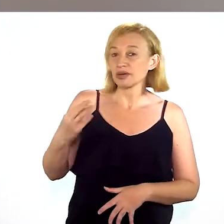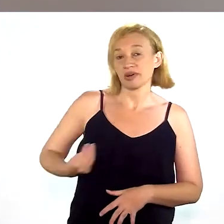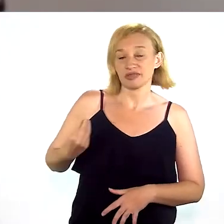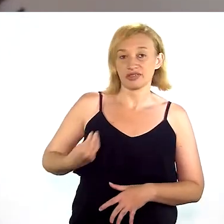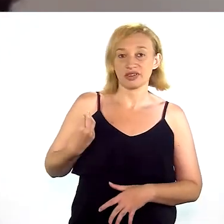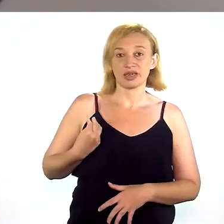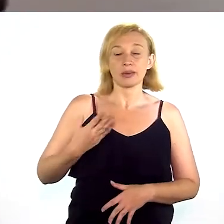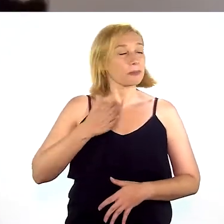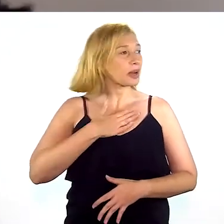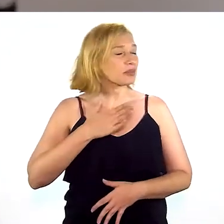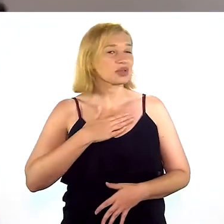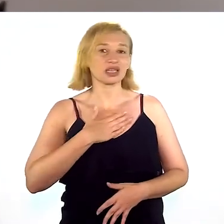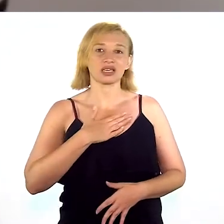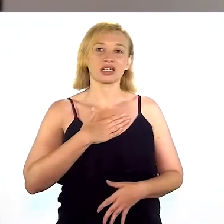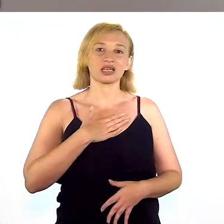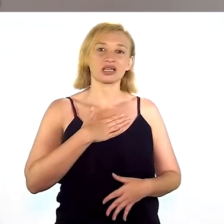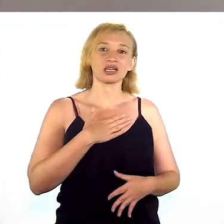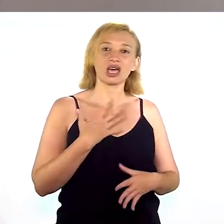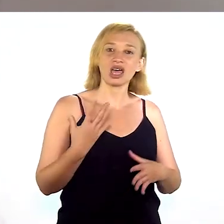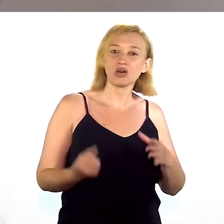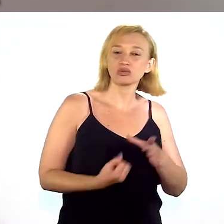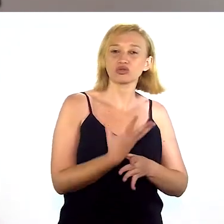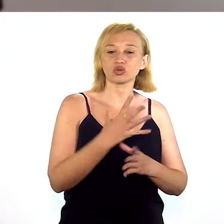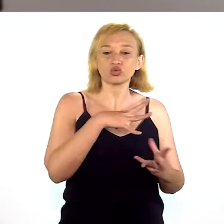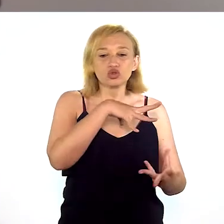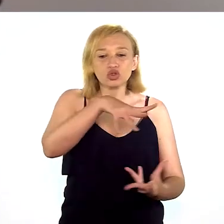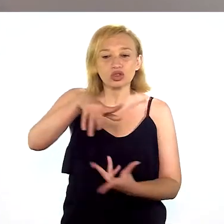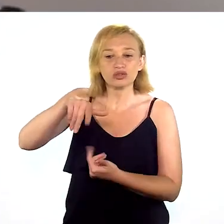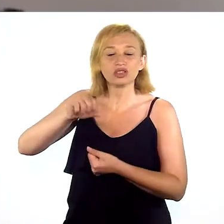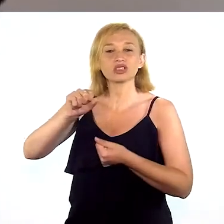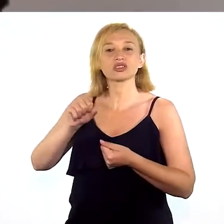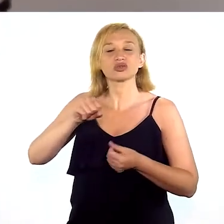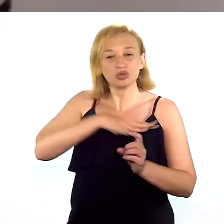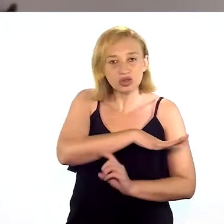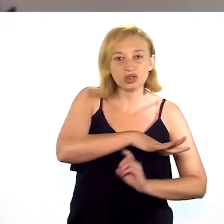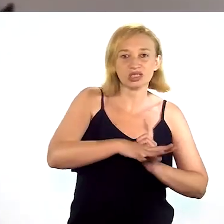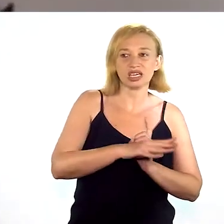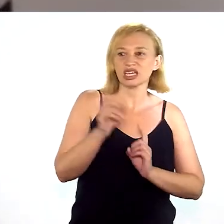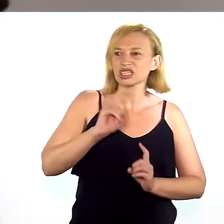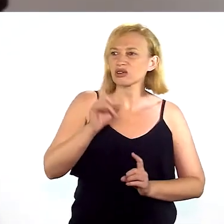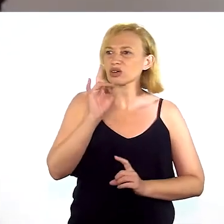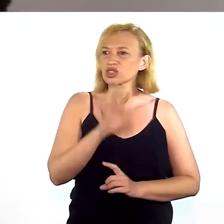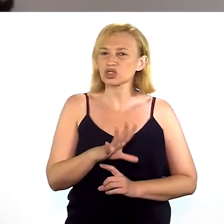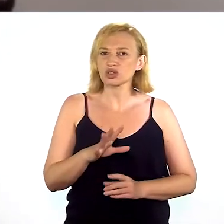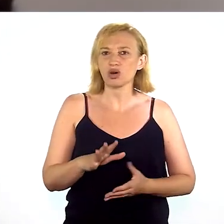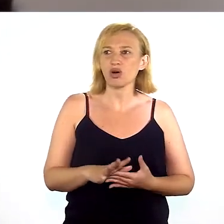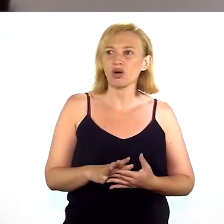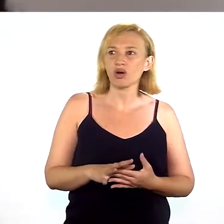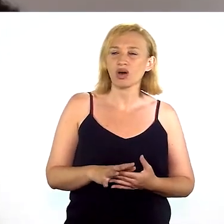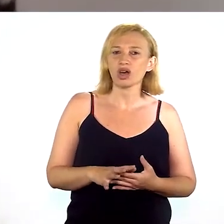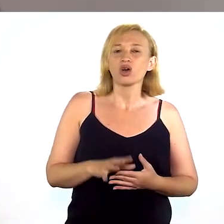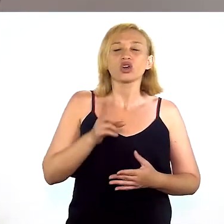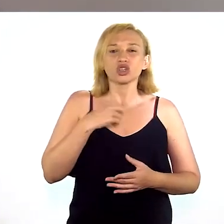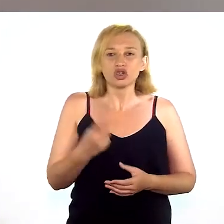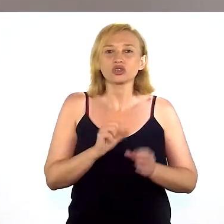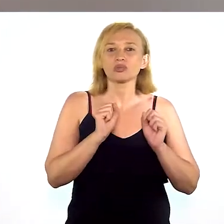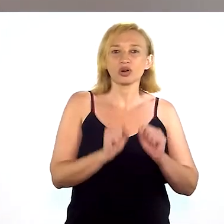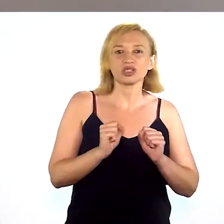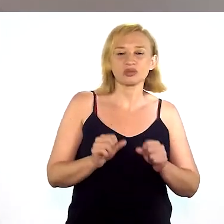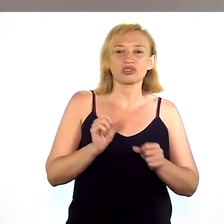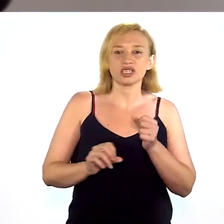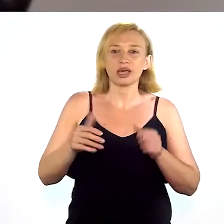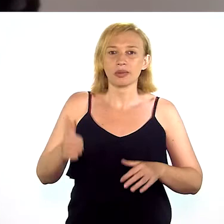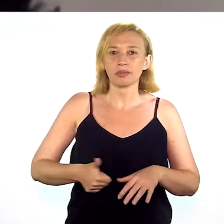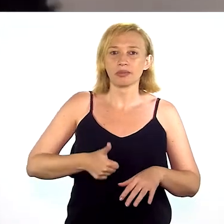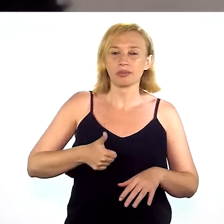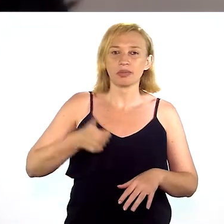importante e que estão aí para viver. E para mim isso é uma construção de um universo, né, de uma sociedade. Não é só uma vila, é o que a gente